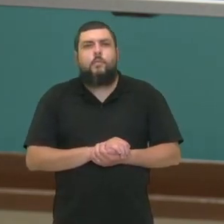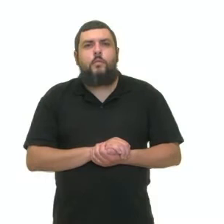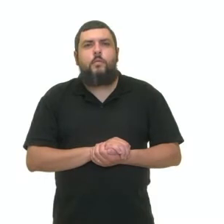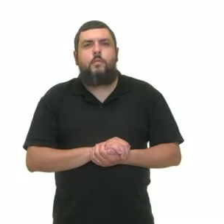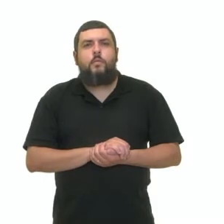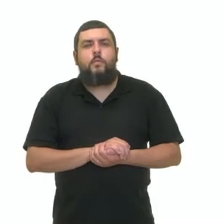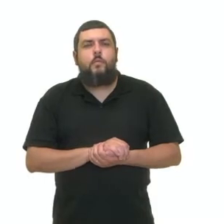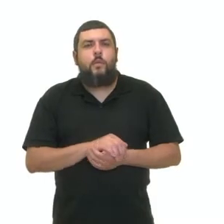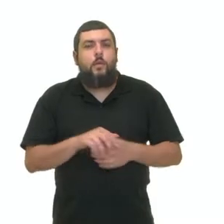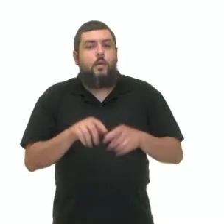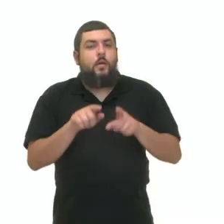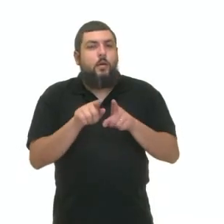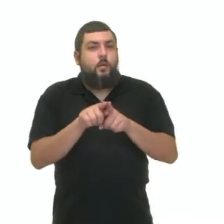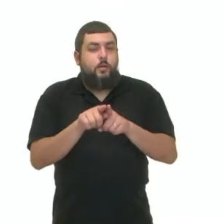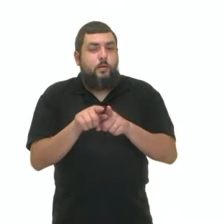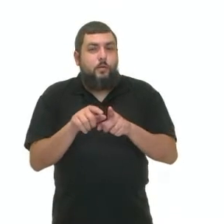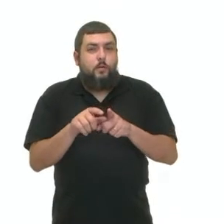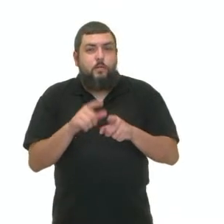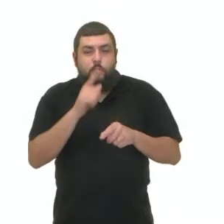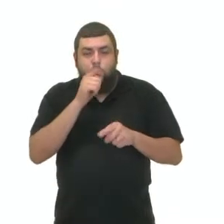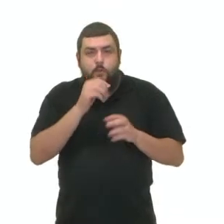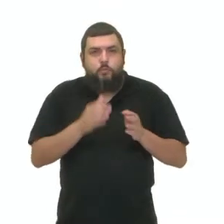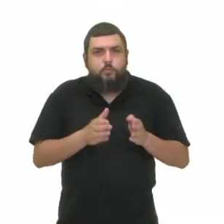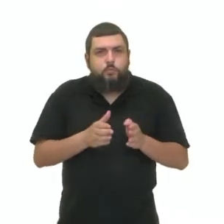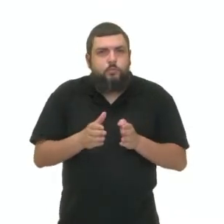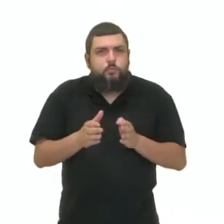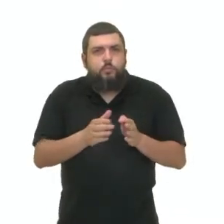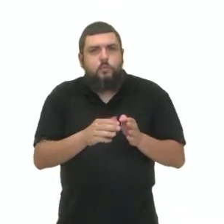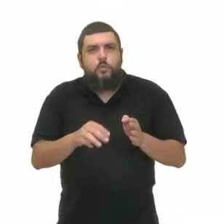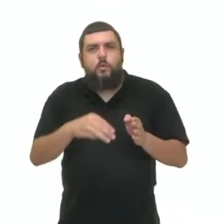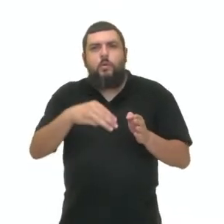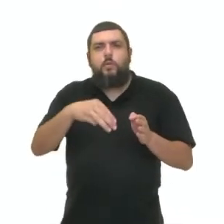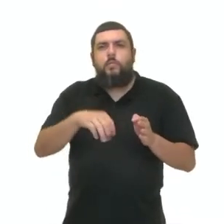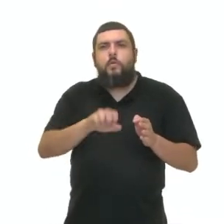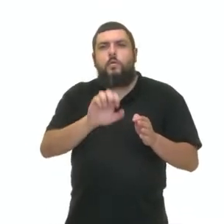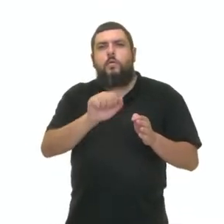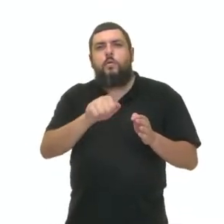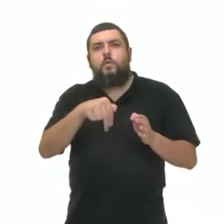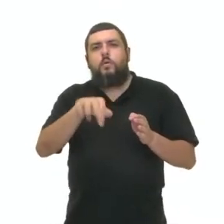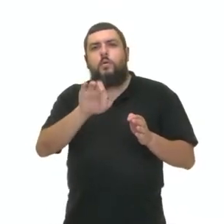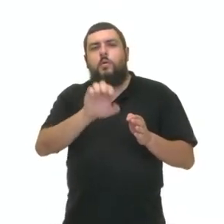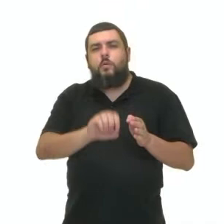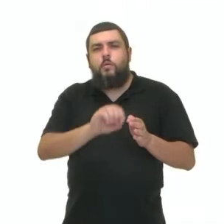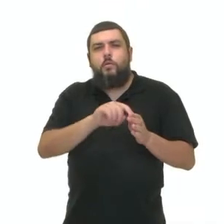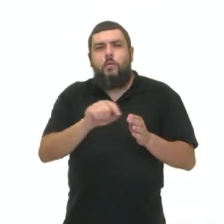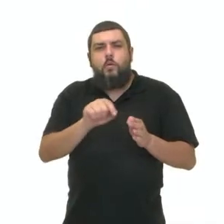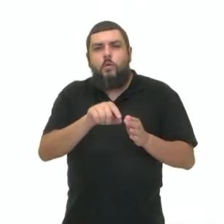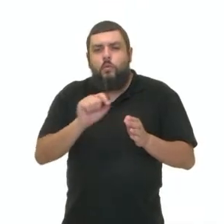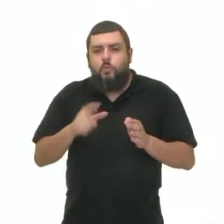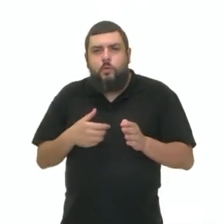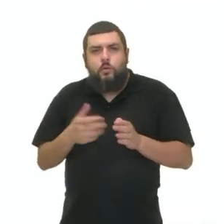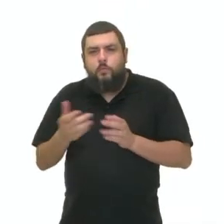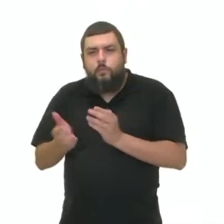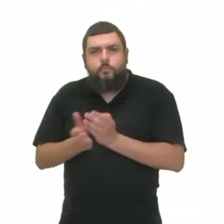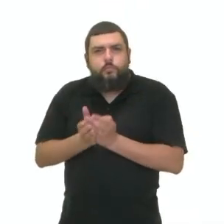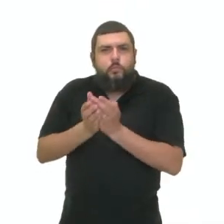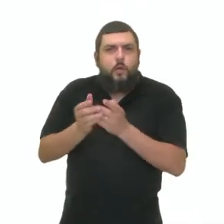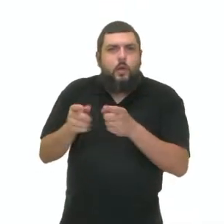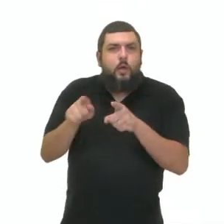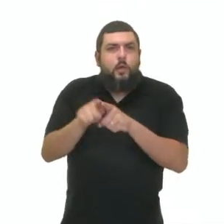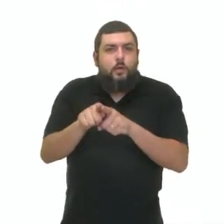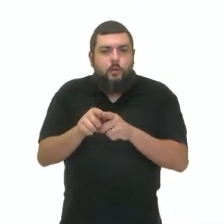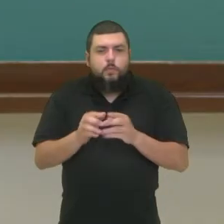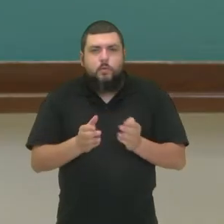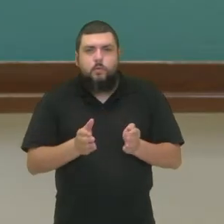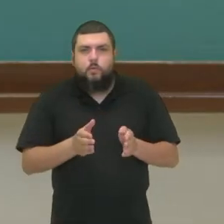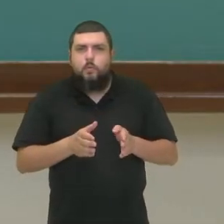existência de bons portos também no Mediterrâneo. Uma rede de estradas perfeitas, ótimas estradas romanas. Tem aquela expressão também, hoje eu estou